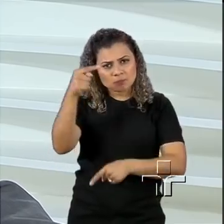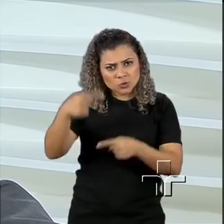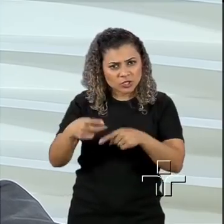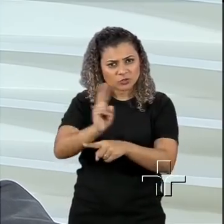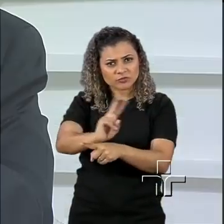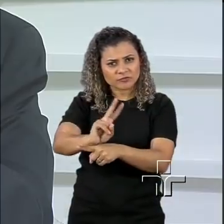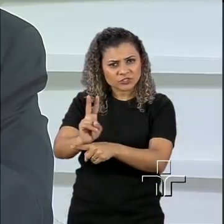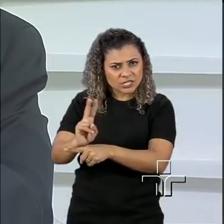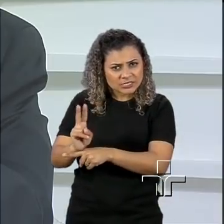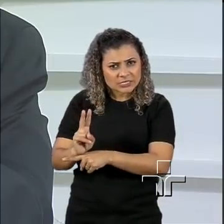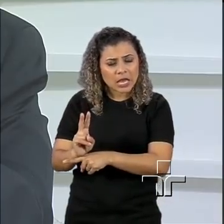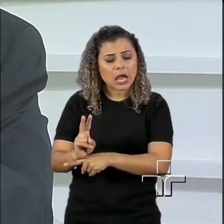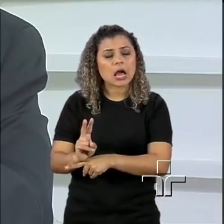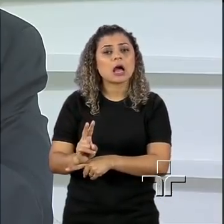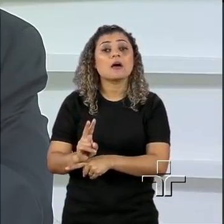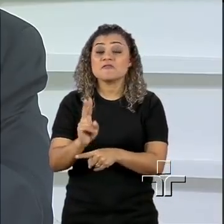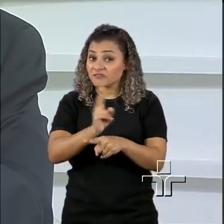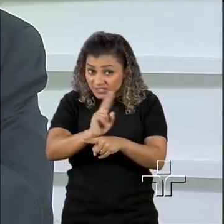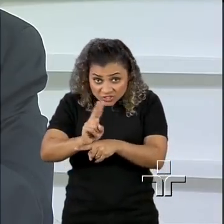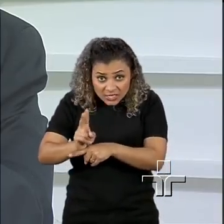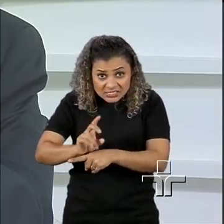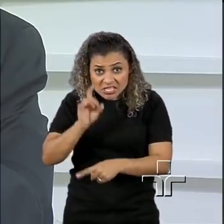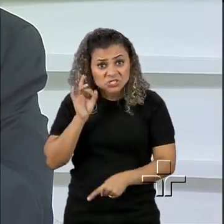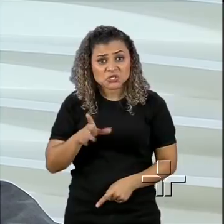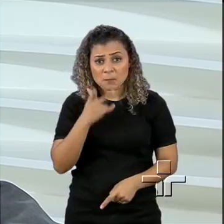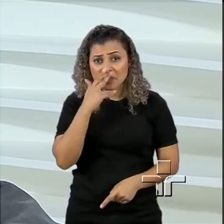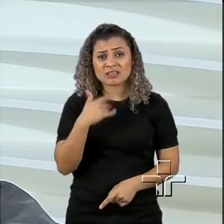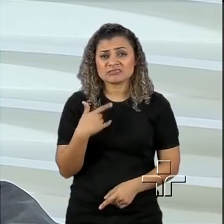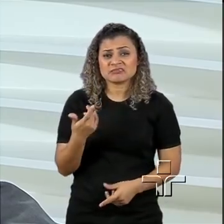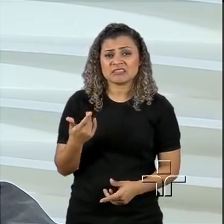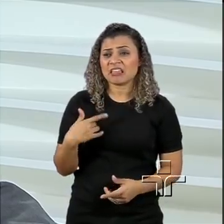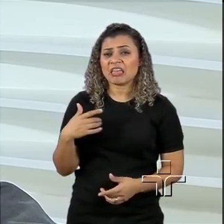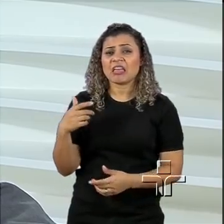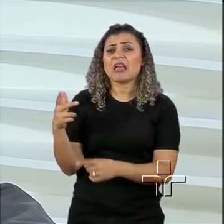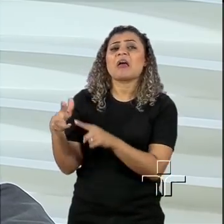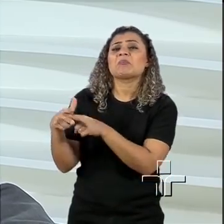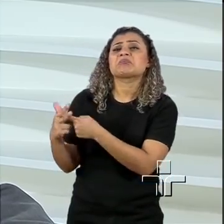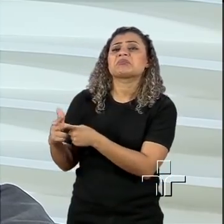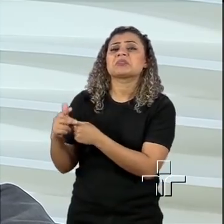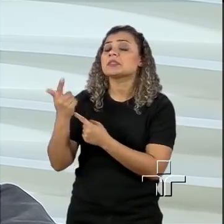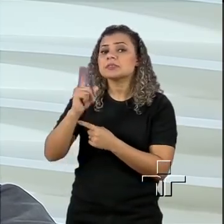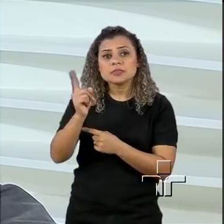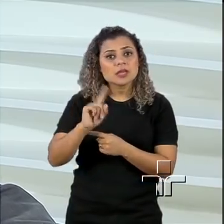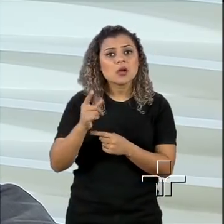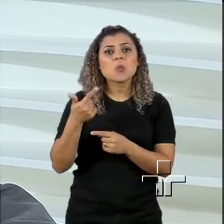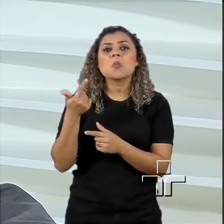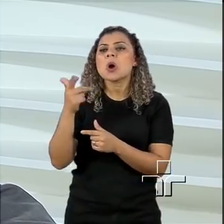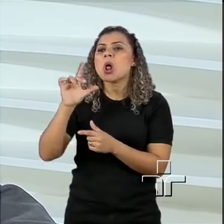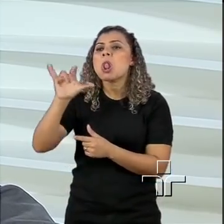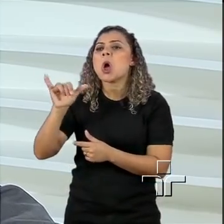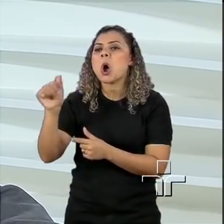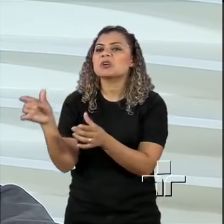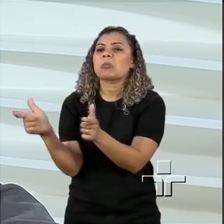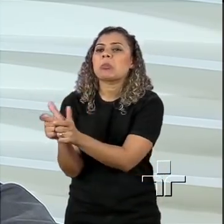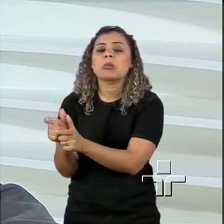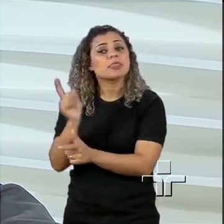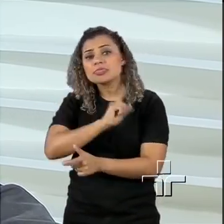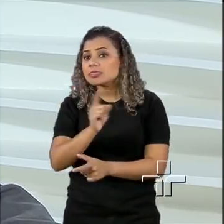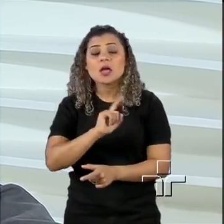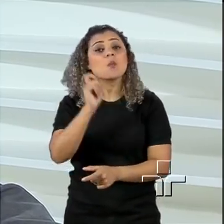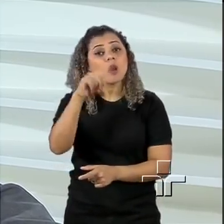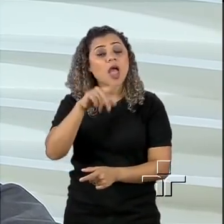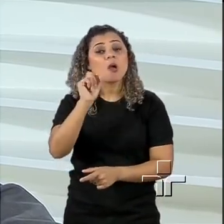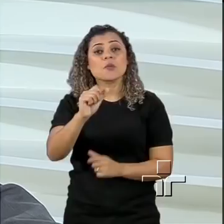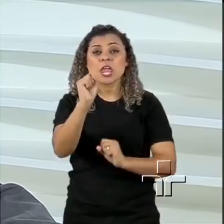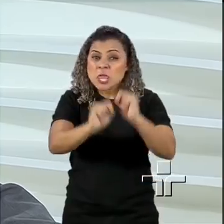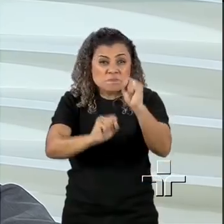para valer, não estou falando de fiscalizar a oficina da esquina, não. Estou falando de fiscalizar as grandes corporações, especialmente o sistema financeiro, que